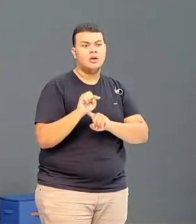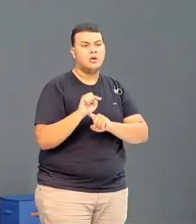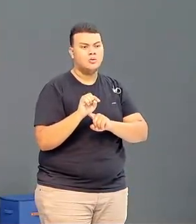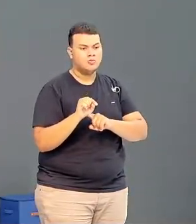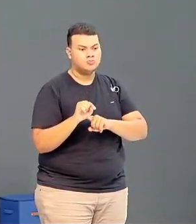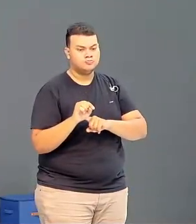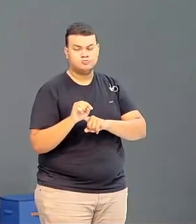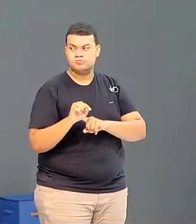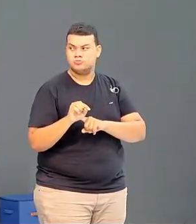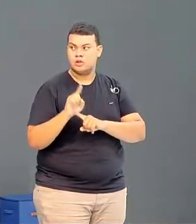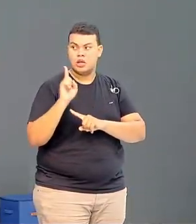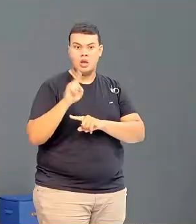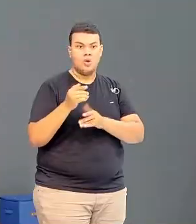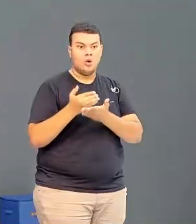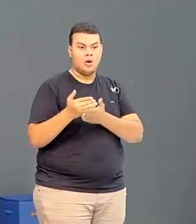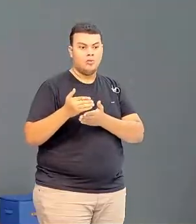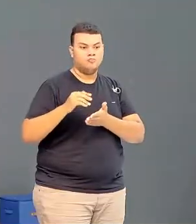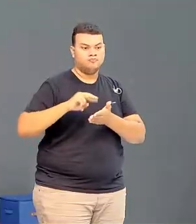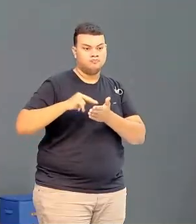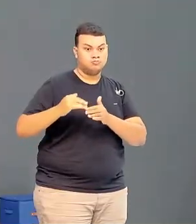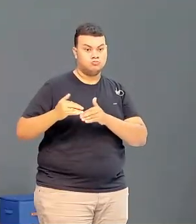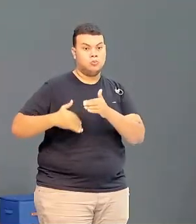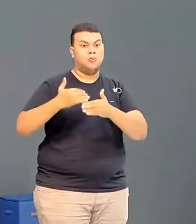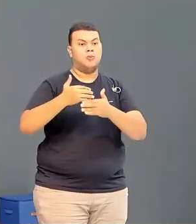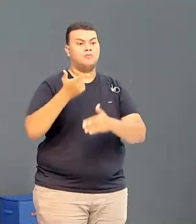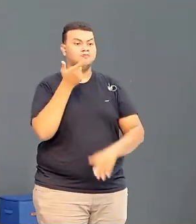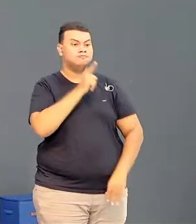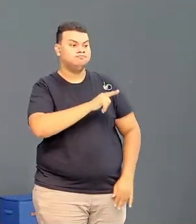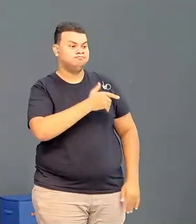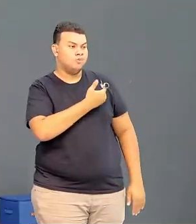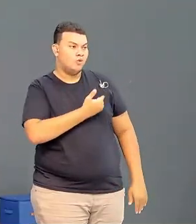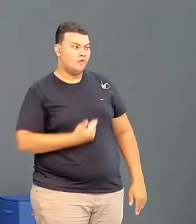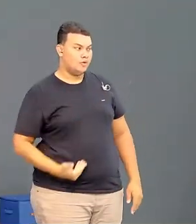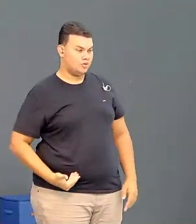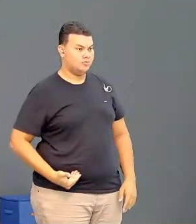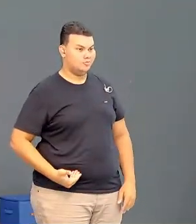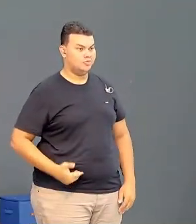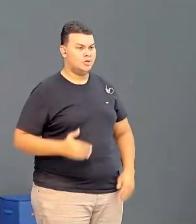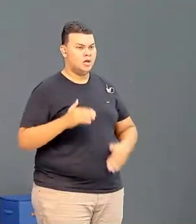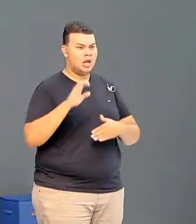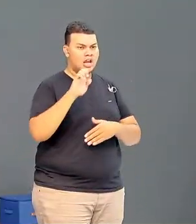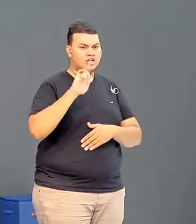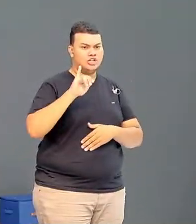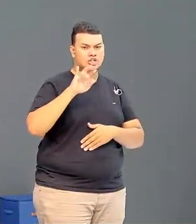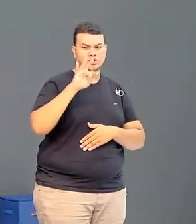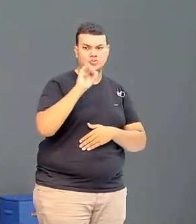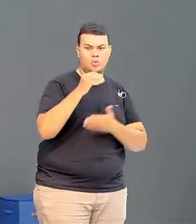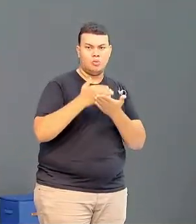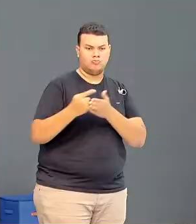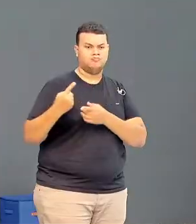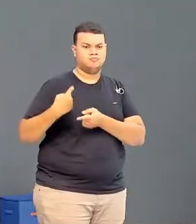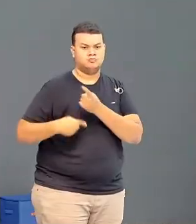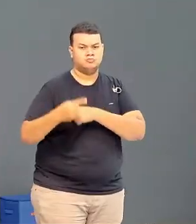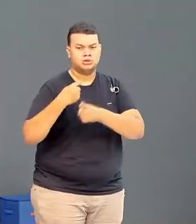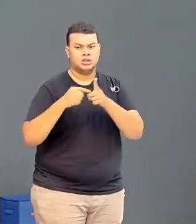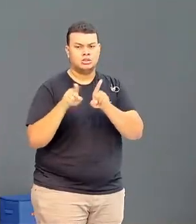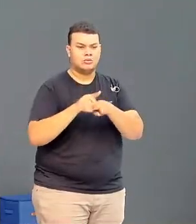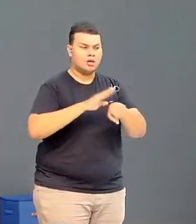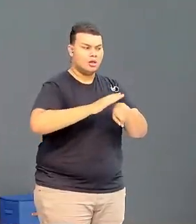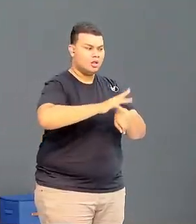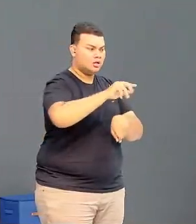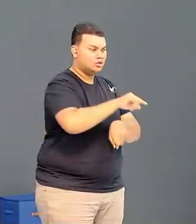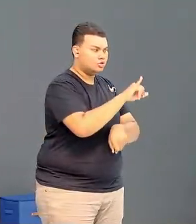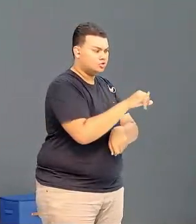do Egito, no governador do Egito. E durante aquele tempo o Egito prosperou, a palavra diz que através da mão de José,